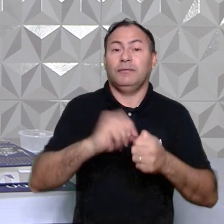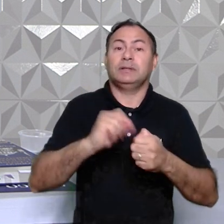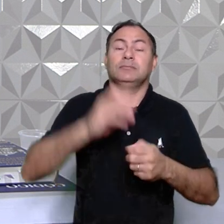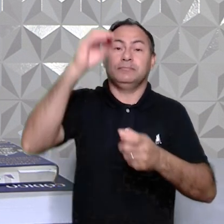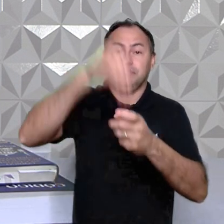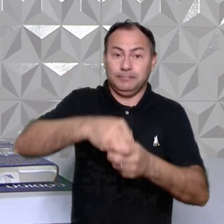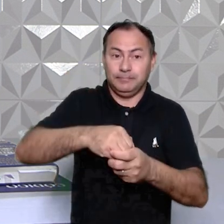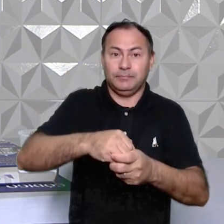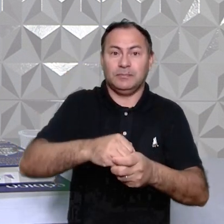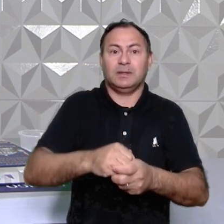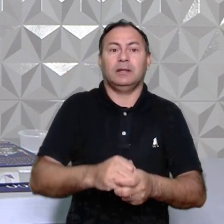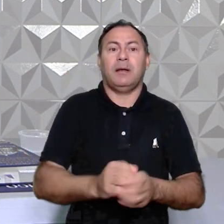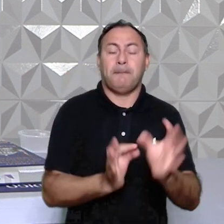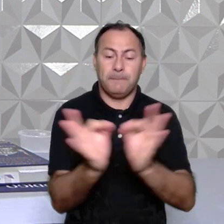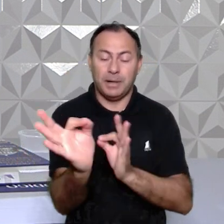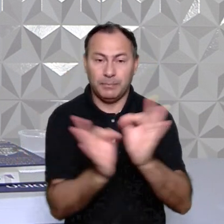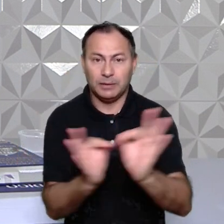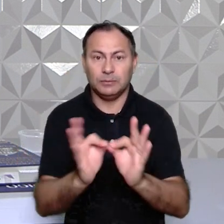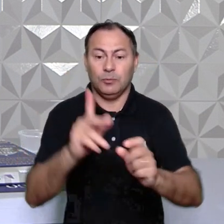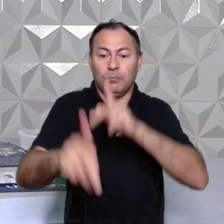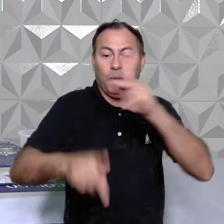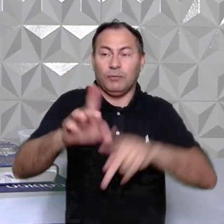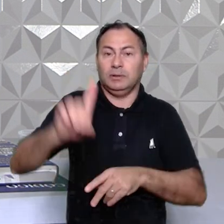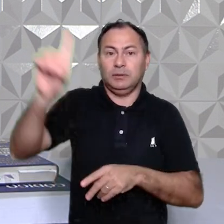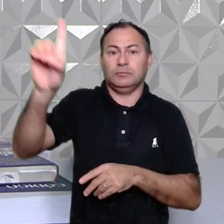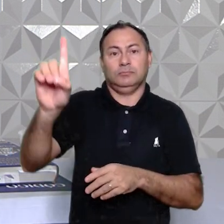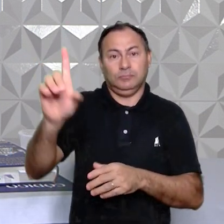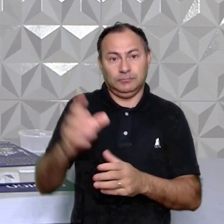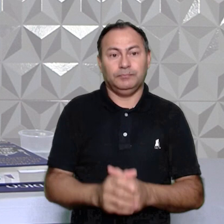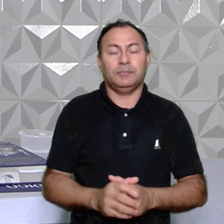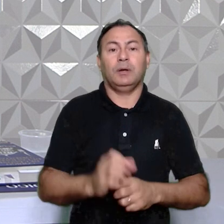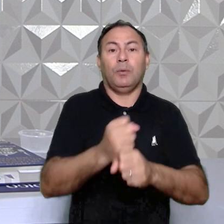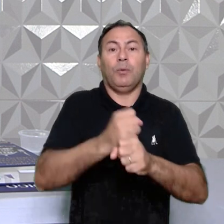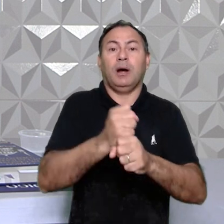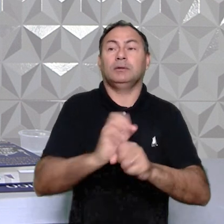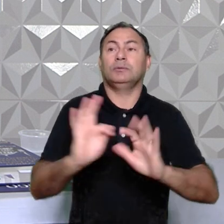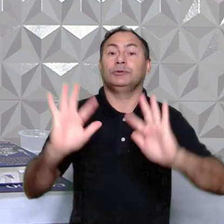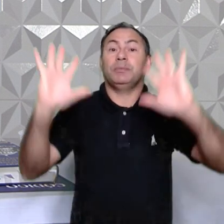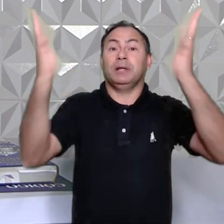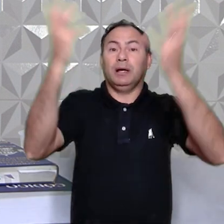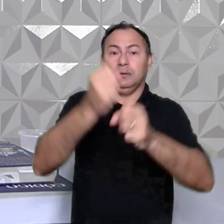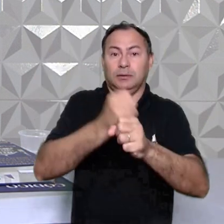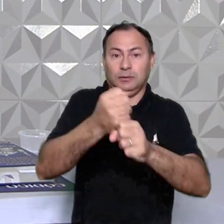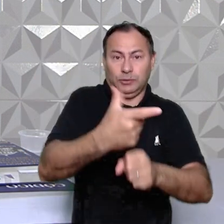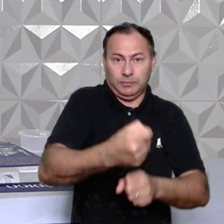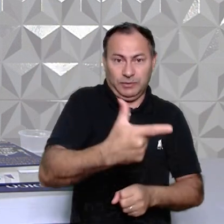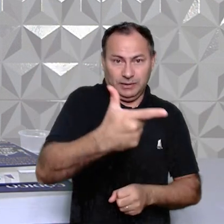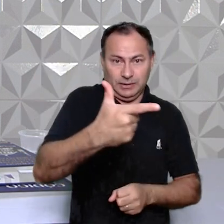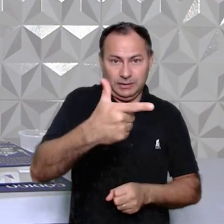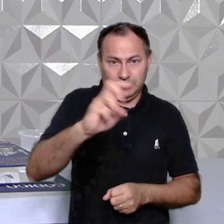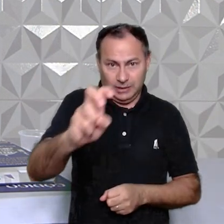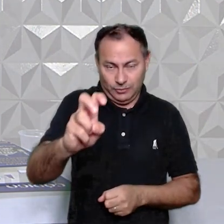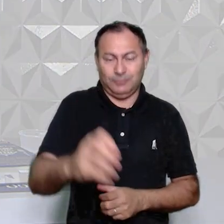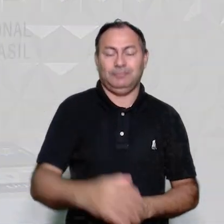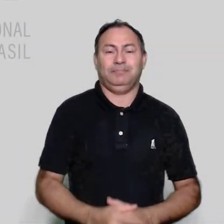fazendo parte desta preparação do povo de Deus para o ano jubilar de 2025.